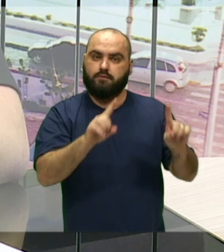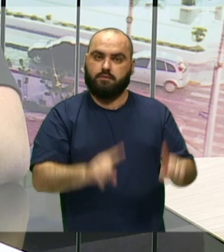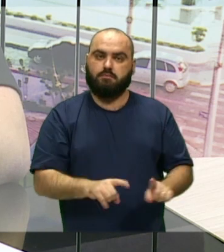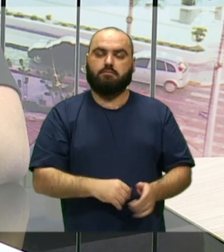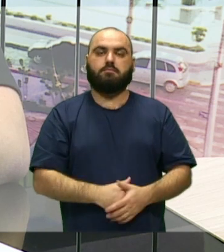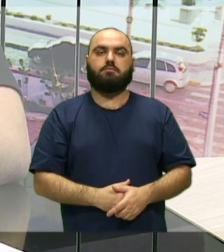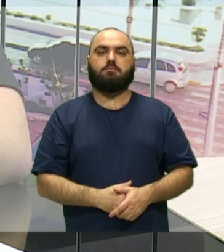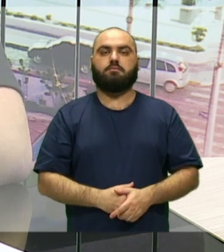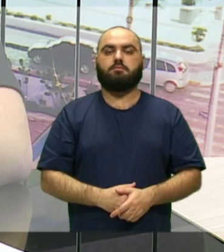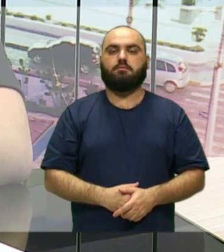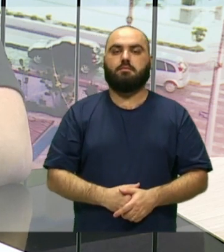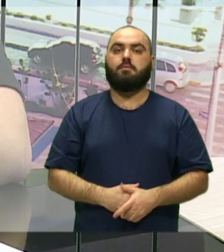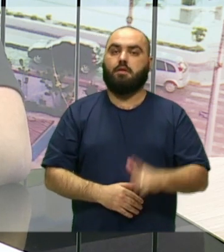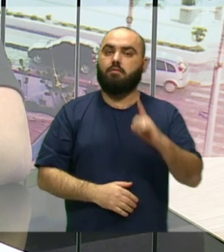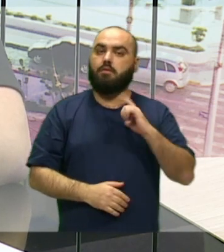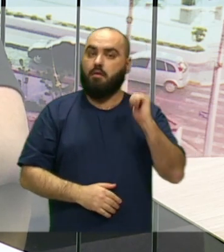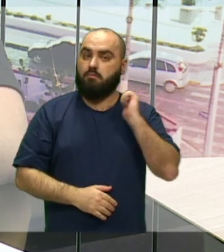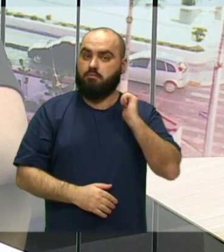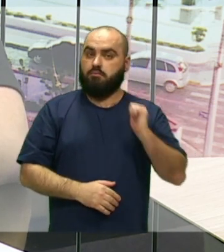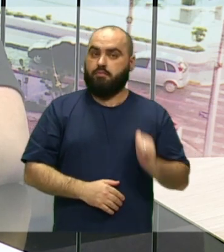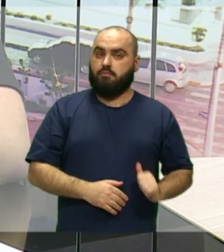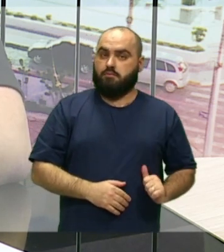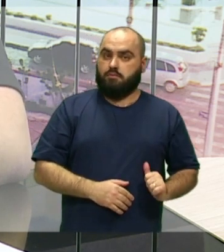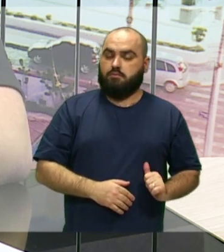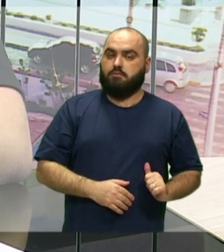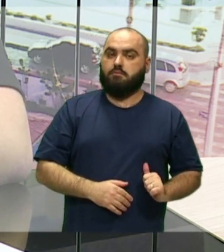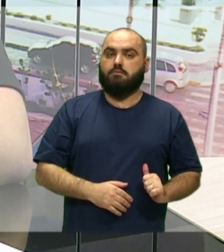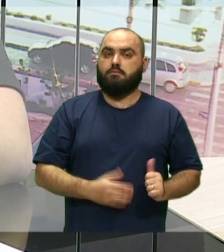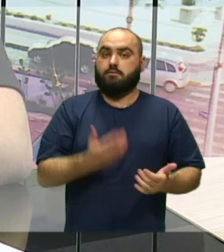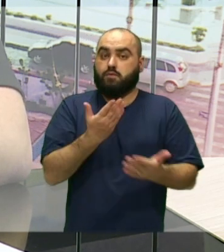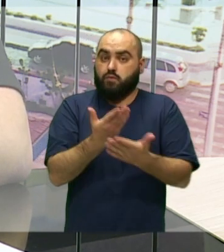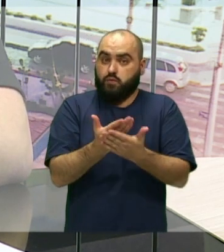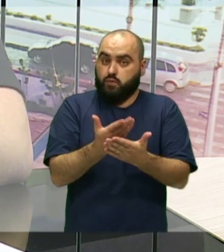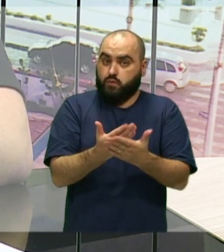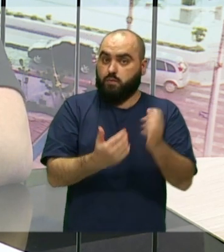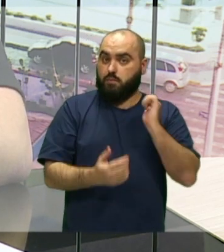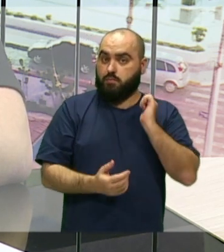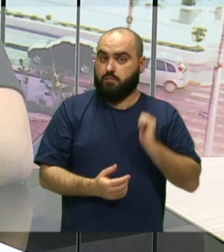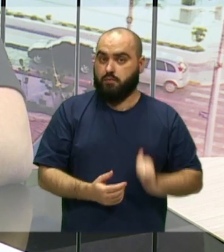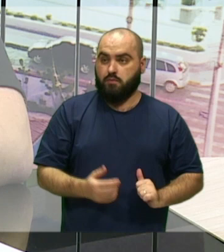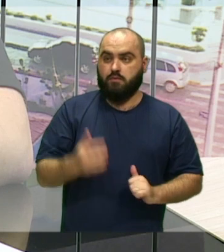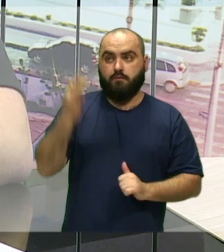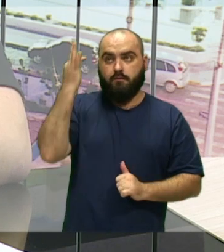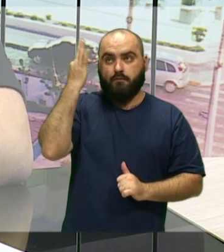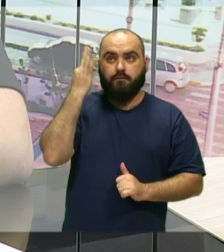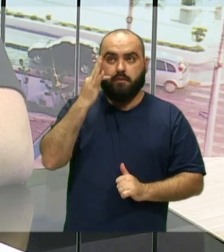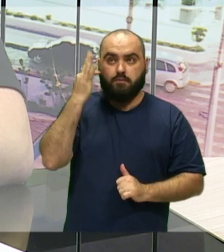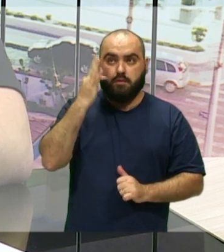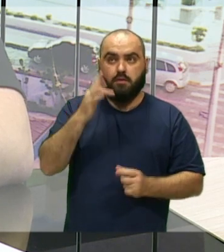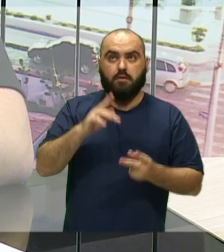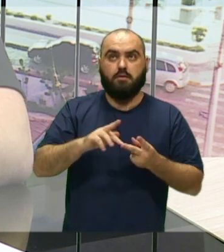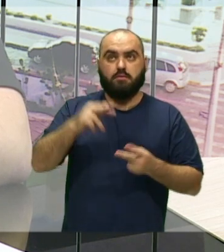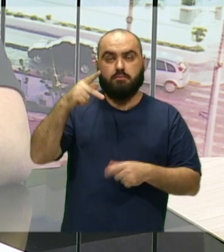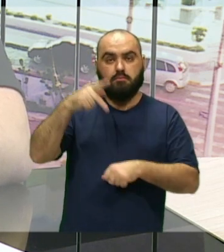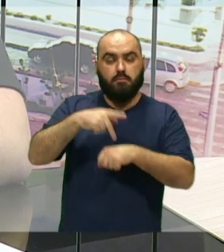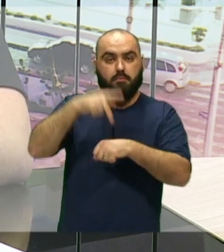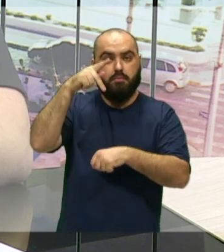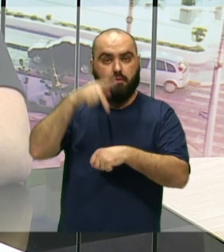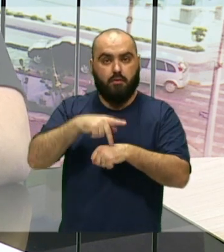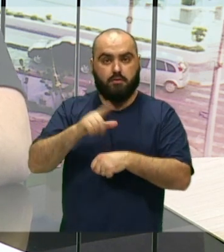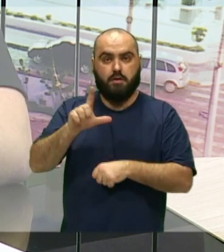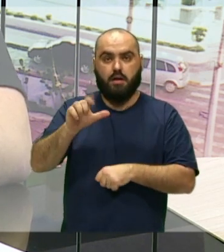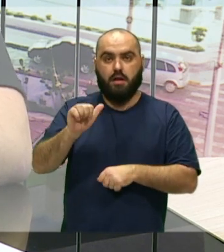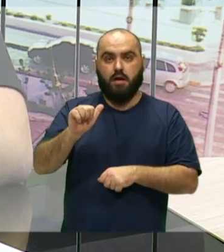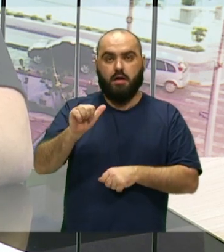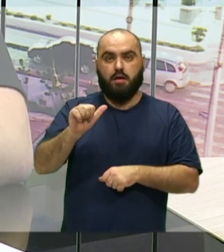gente também tem bolsas de estudo para eh de de graduação pós-graduação eh lato